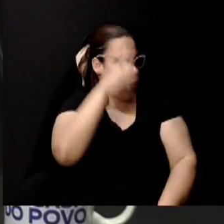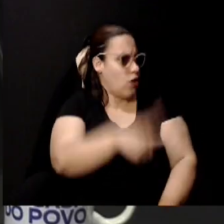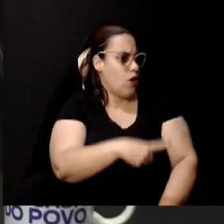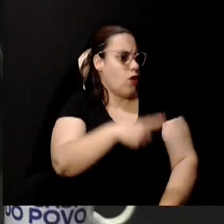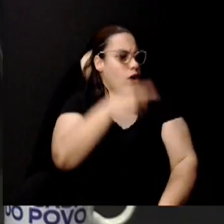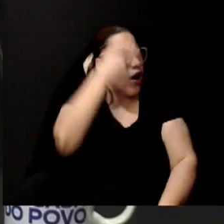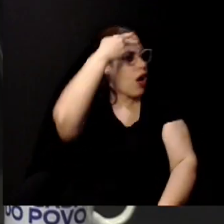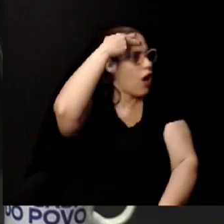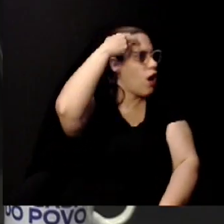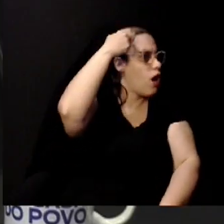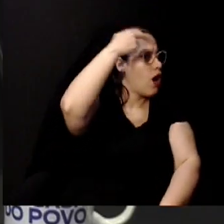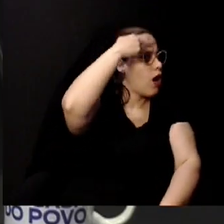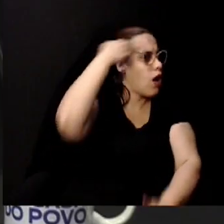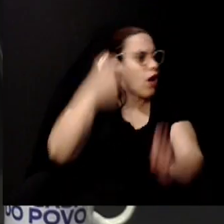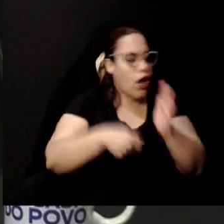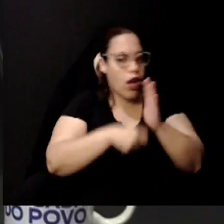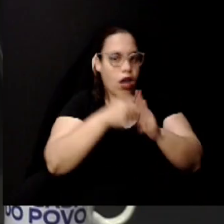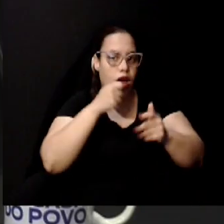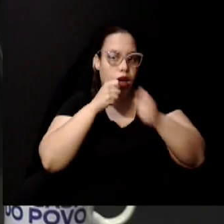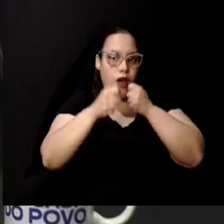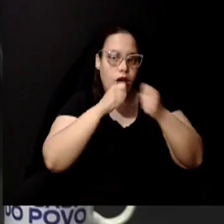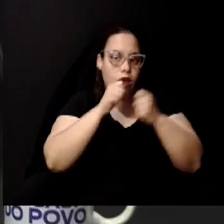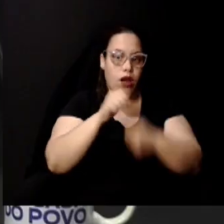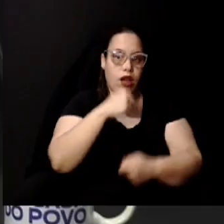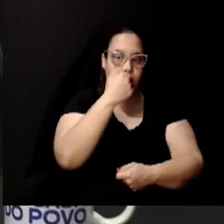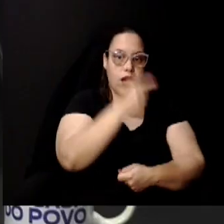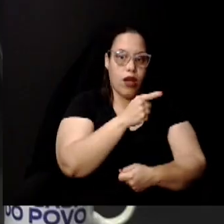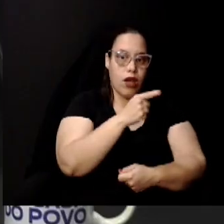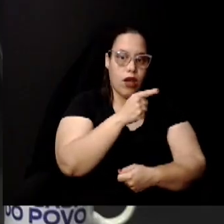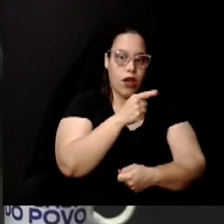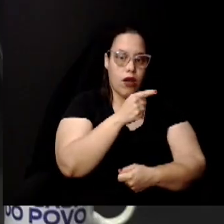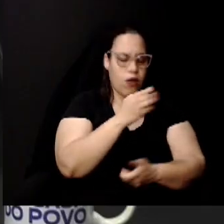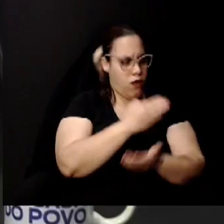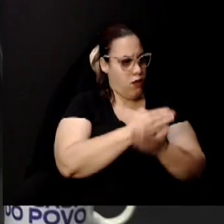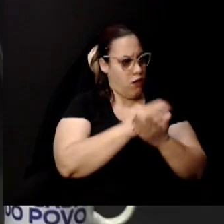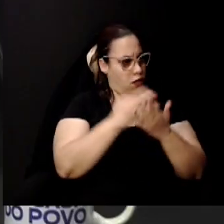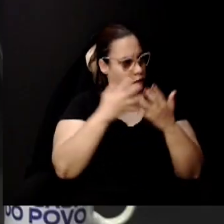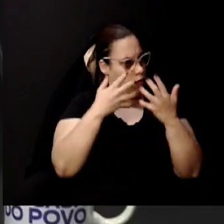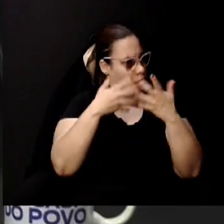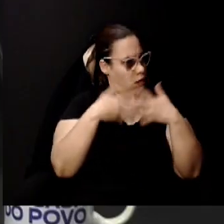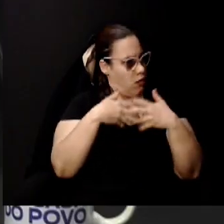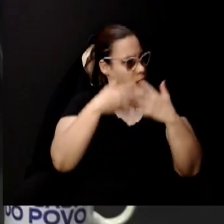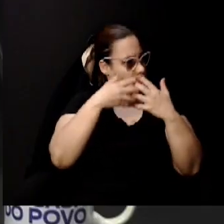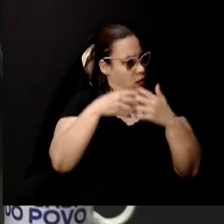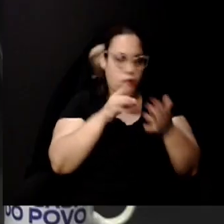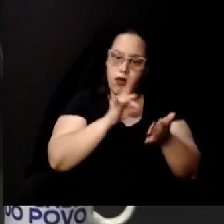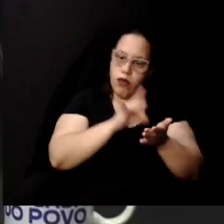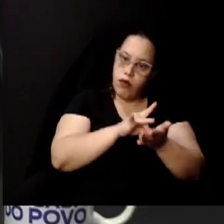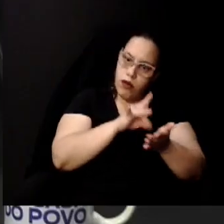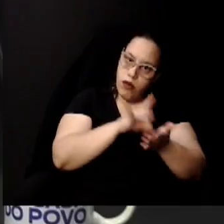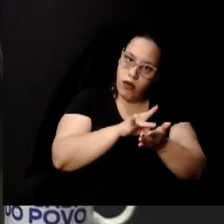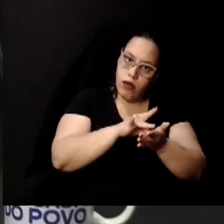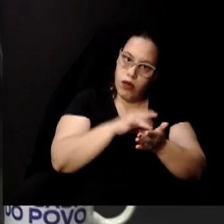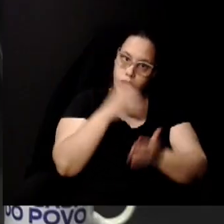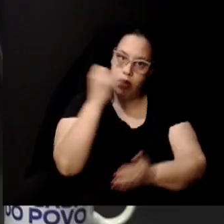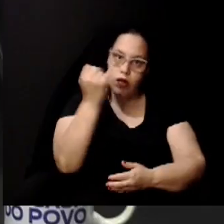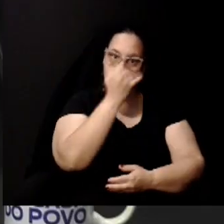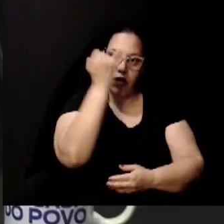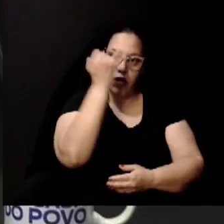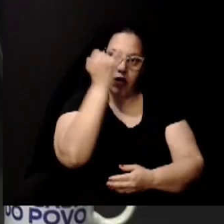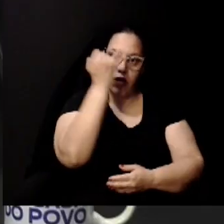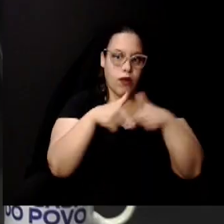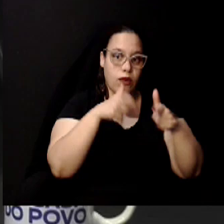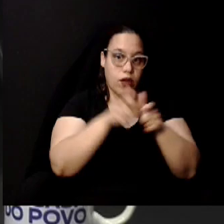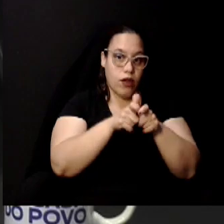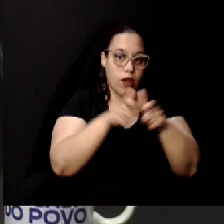primeira coisa é jornalista e não outra coisa? E aí, sabe quando você começa a refletir, você fala, pô, mas é verdade, né, a gente dá uma importância pro trabalho tão grande que quando